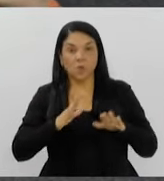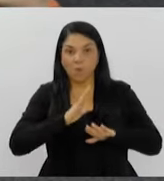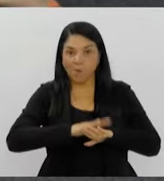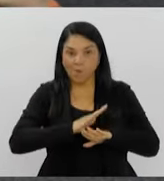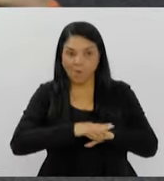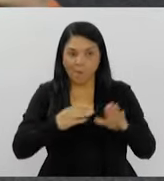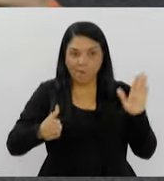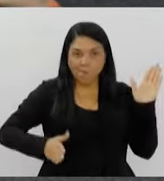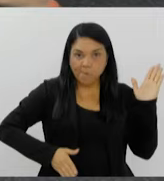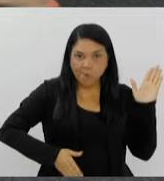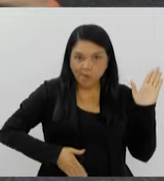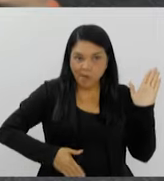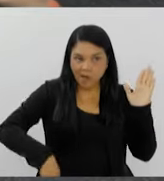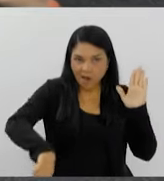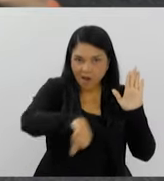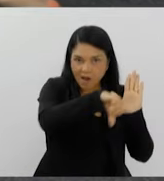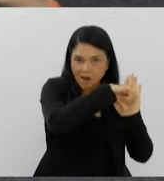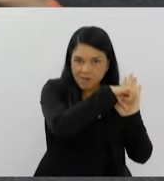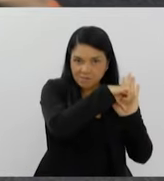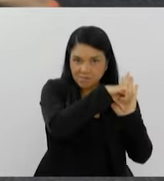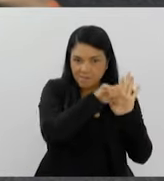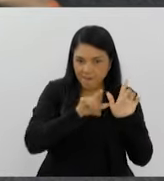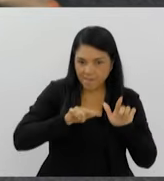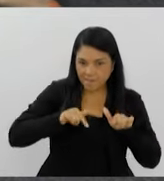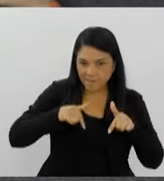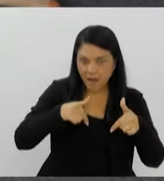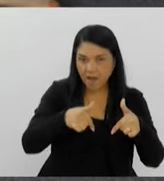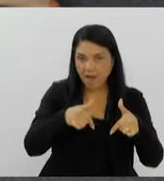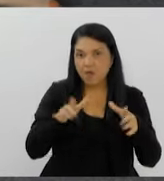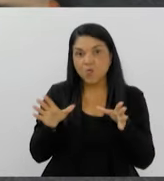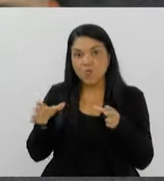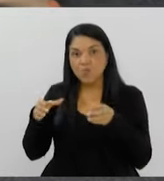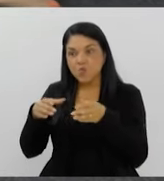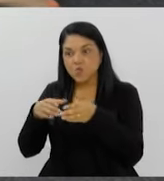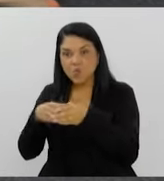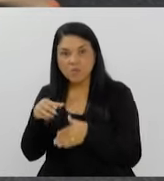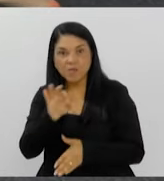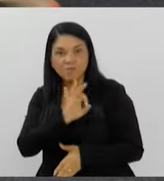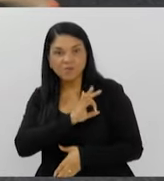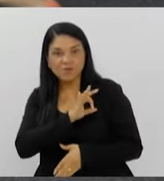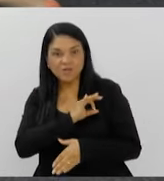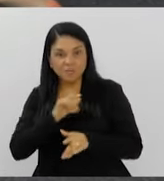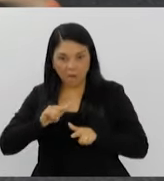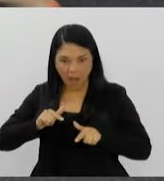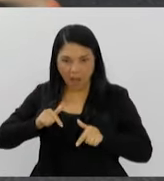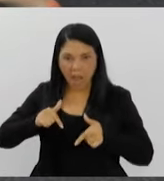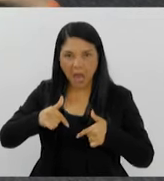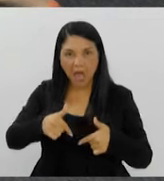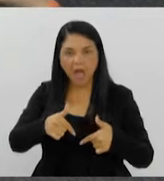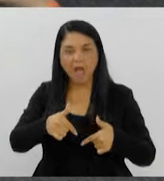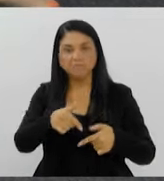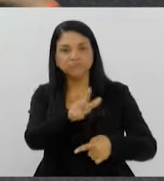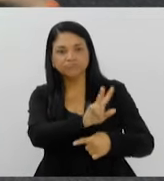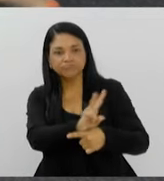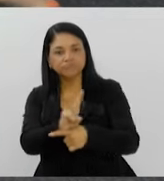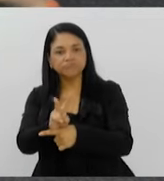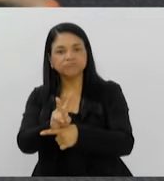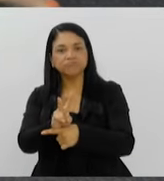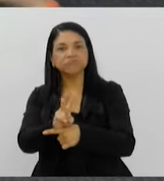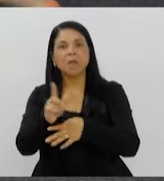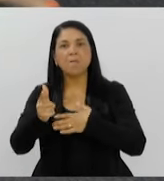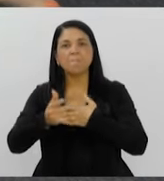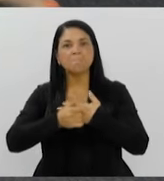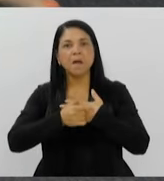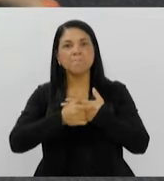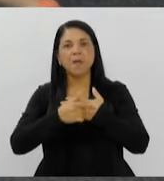bandidagem se coloca as forças de segurança tem que est aí para cumprir o papel para cumprir o seu papel